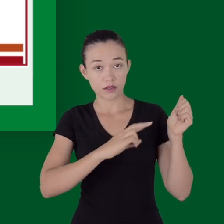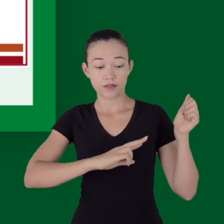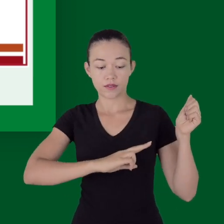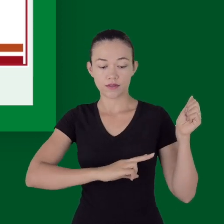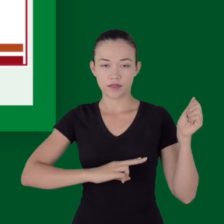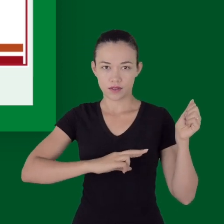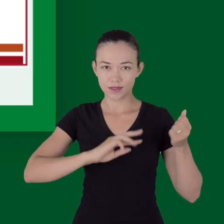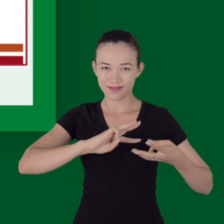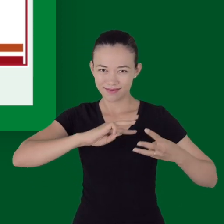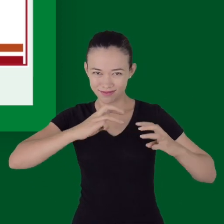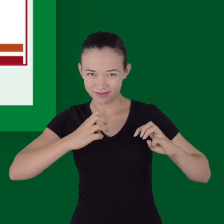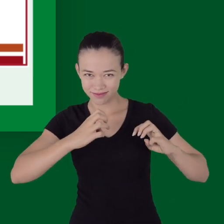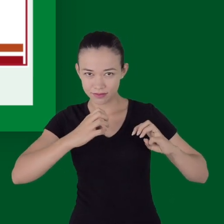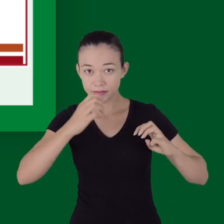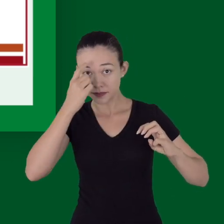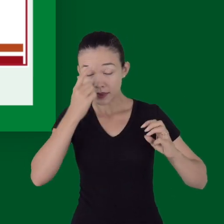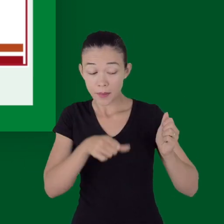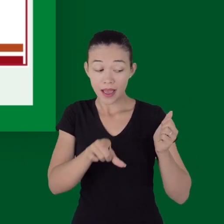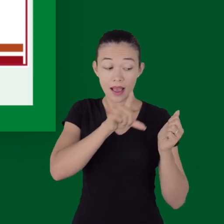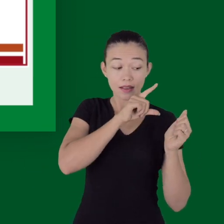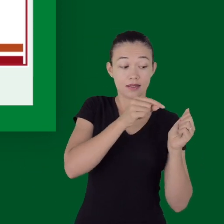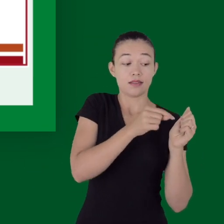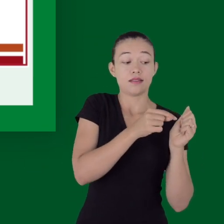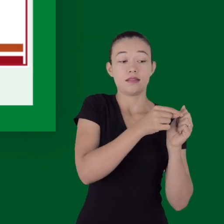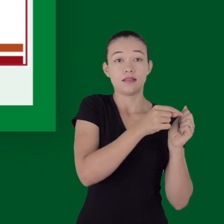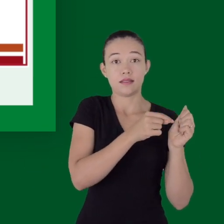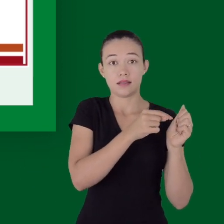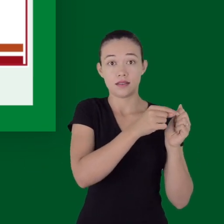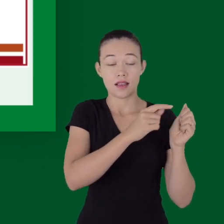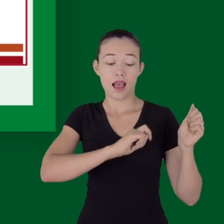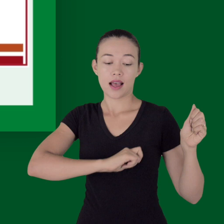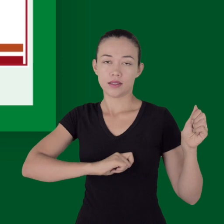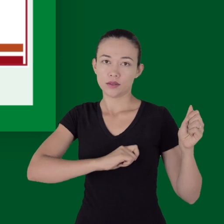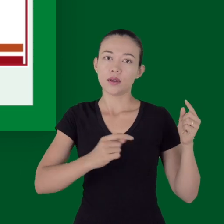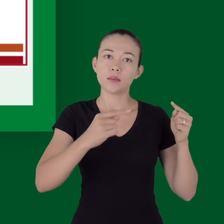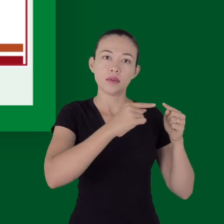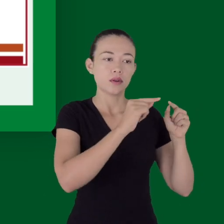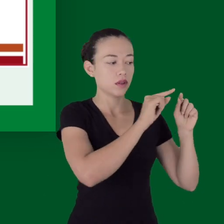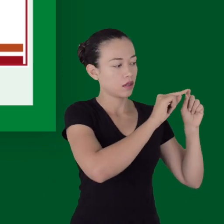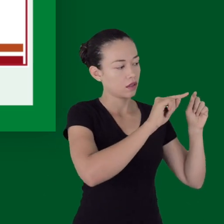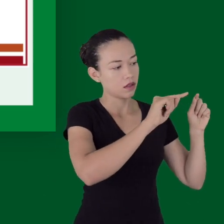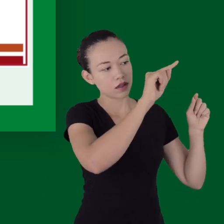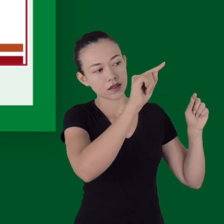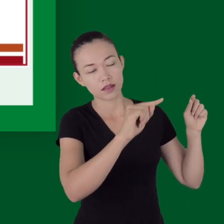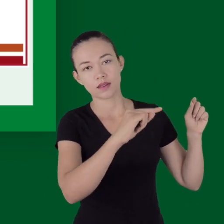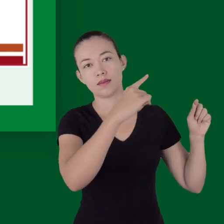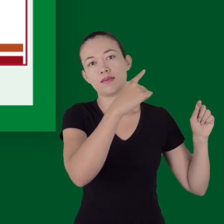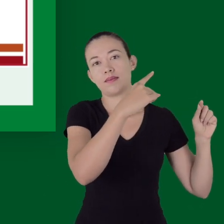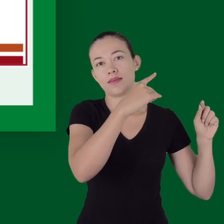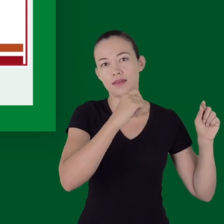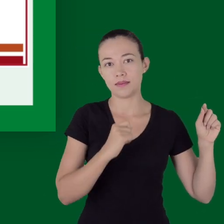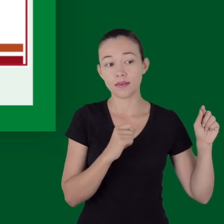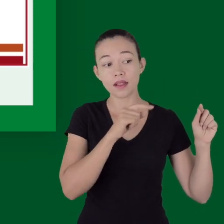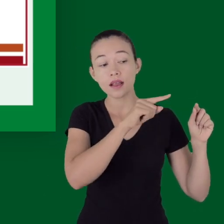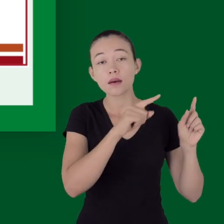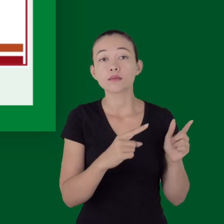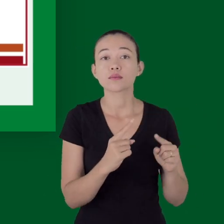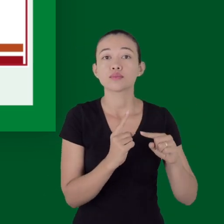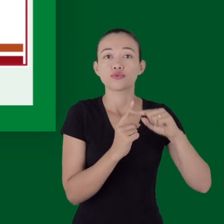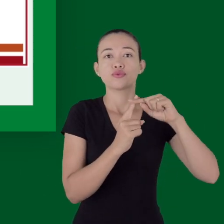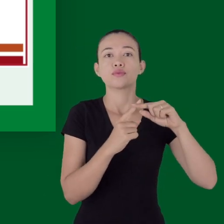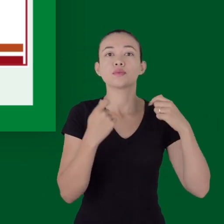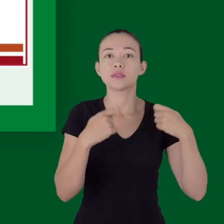necessita da presença da onda P, que é a despolarização atrial. Ela precisa ser positiva nas derivações direitas, né, D2, D3